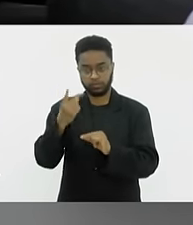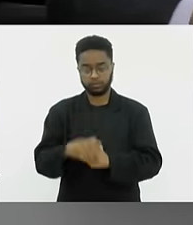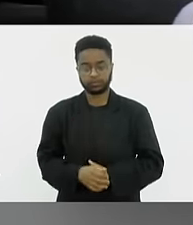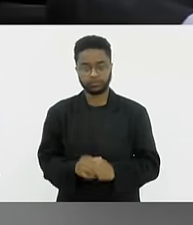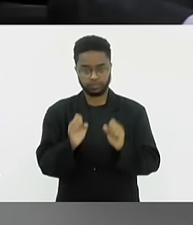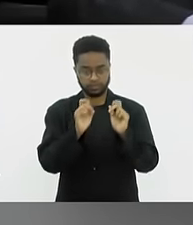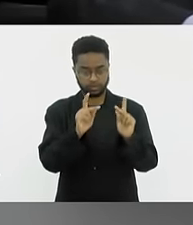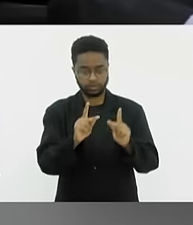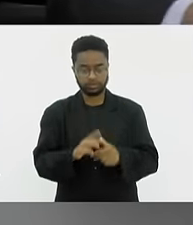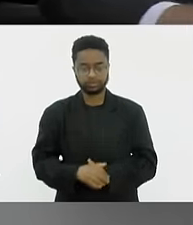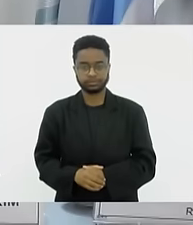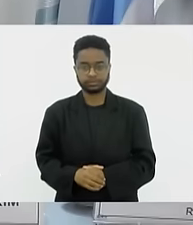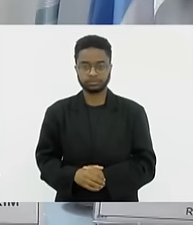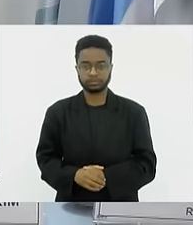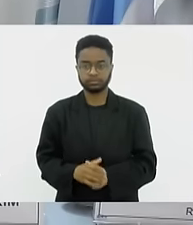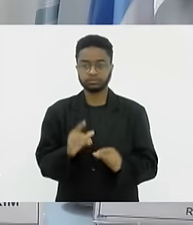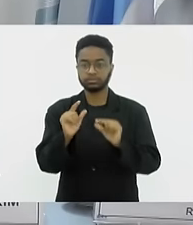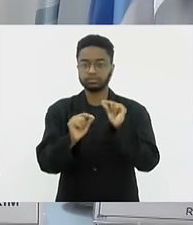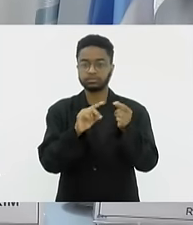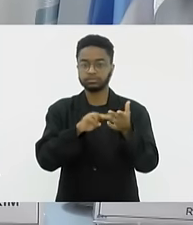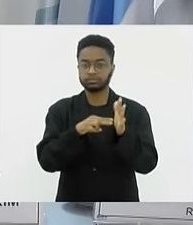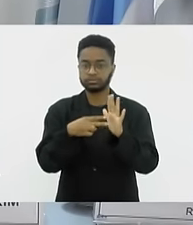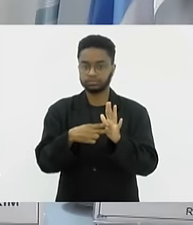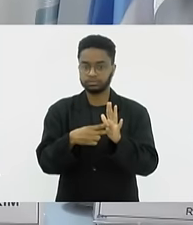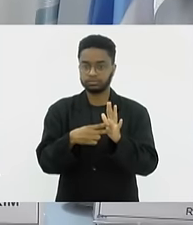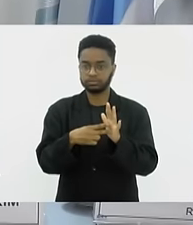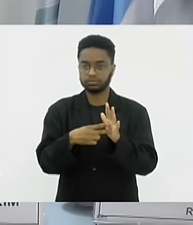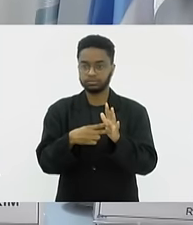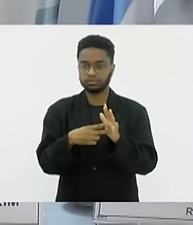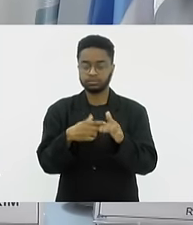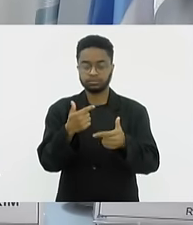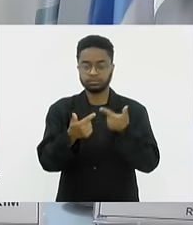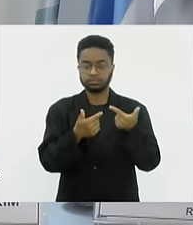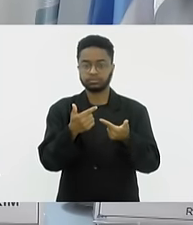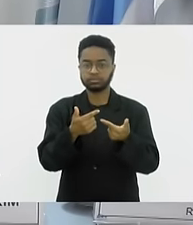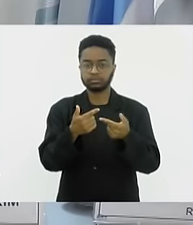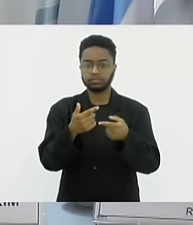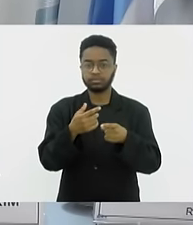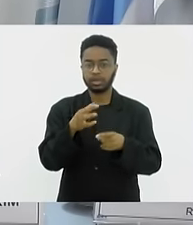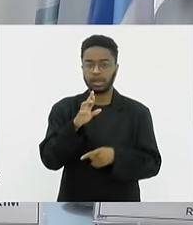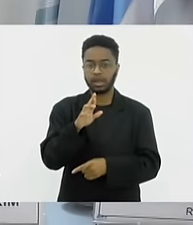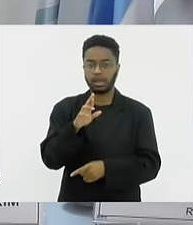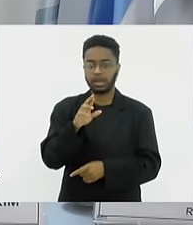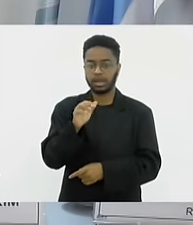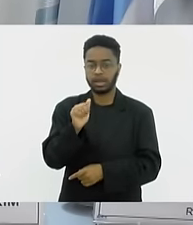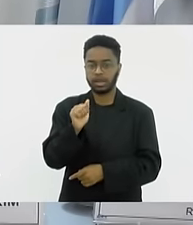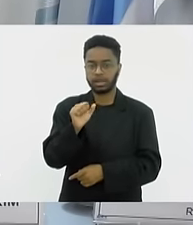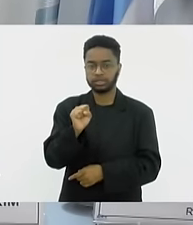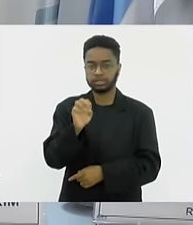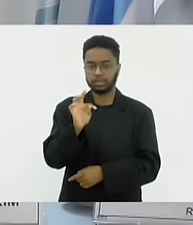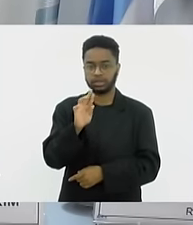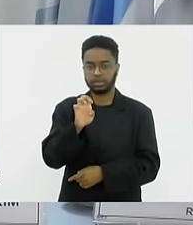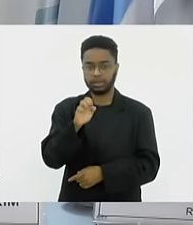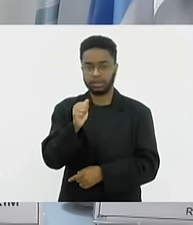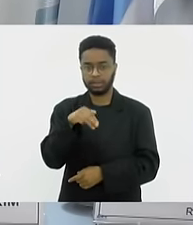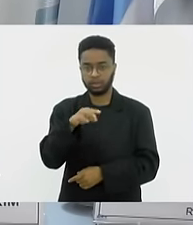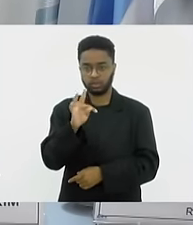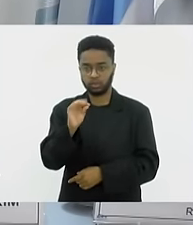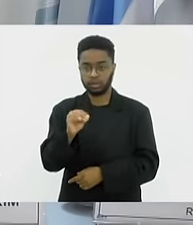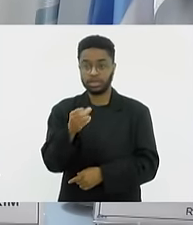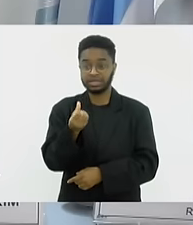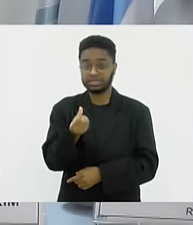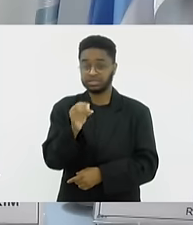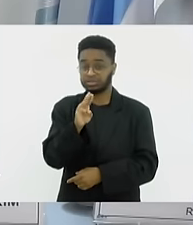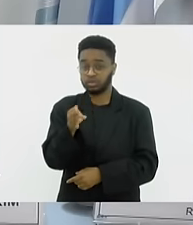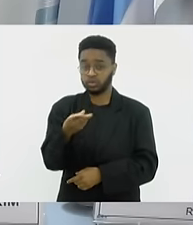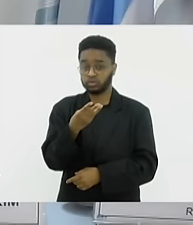lá. O que, que significa um serviço de rastreamento que o Deto contrata? A bagatela de R$